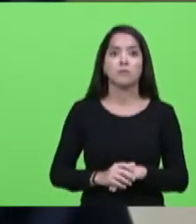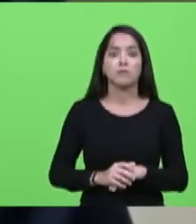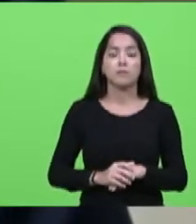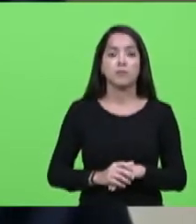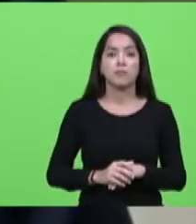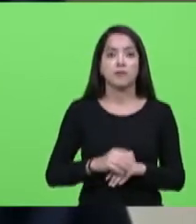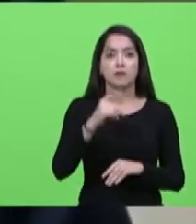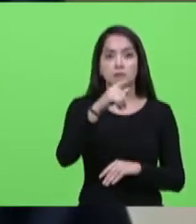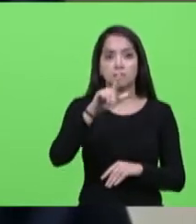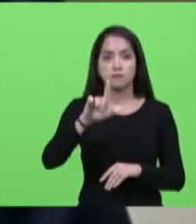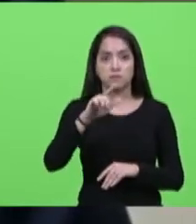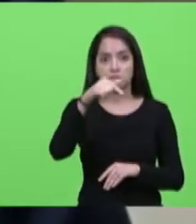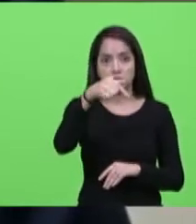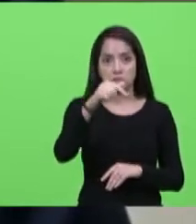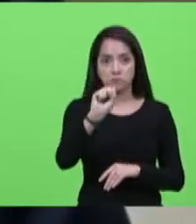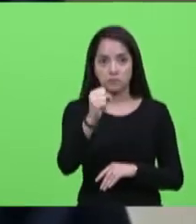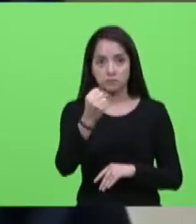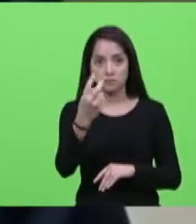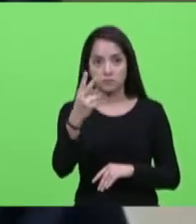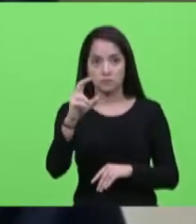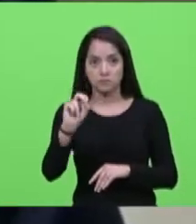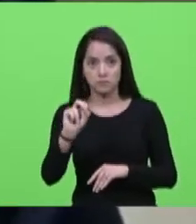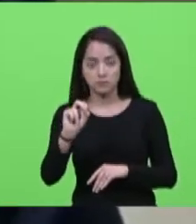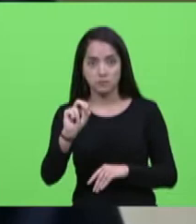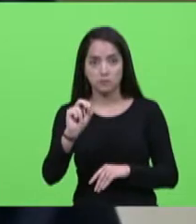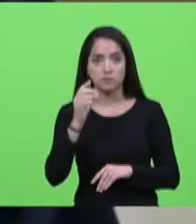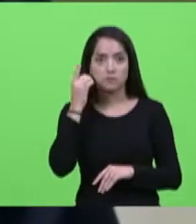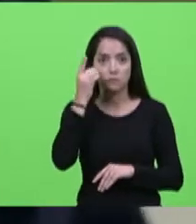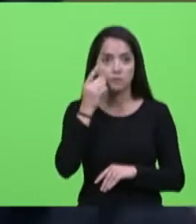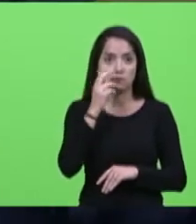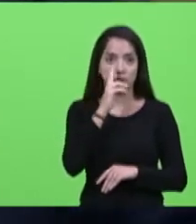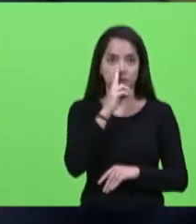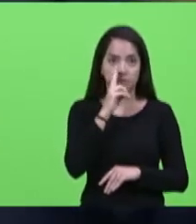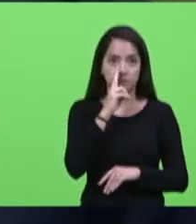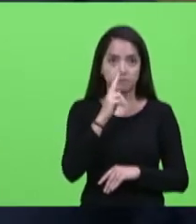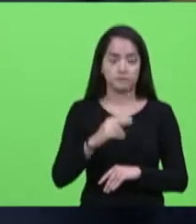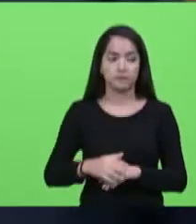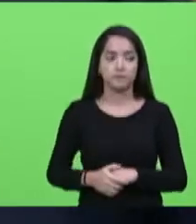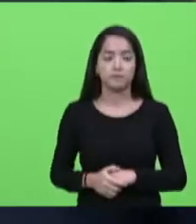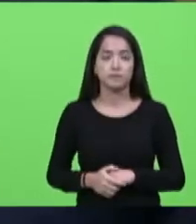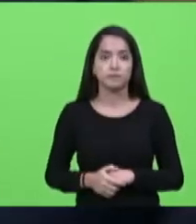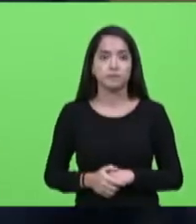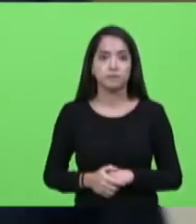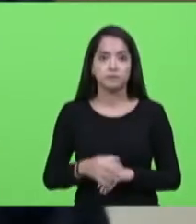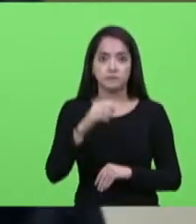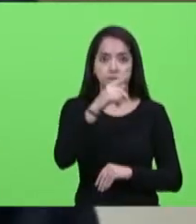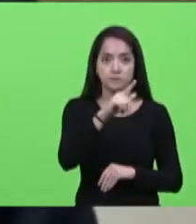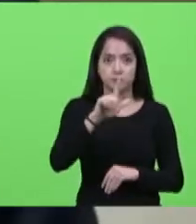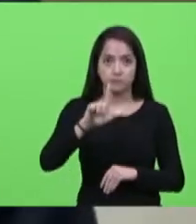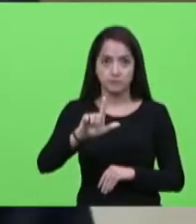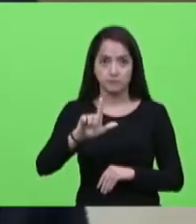PL 78-2020, autor, deputado Nazareno Martins. PL